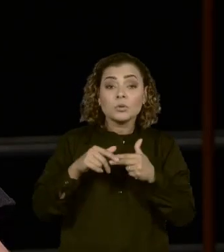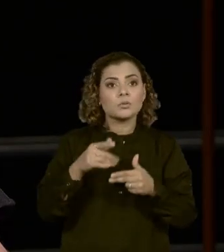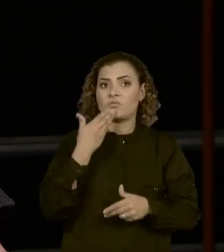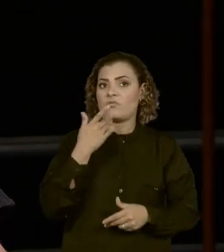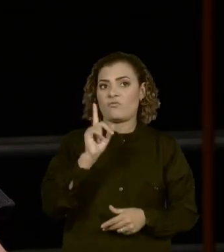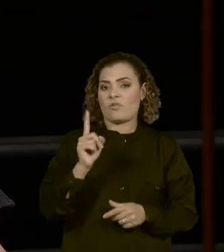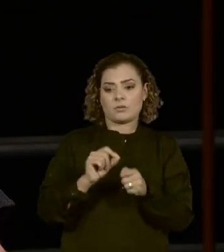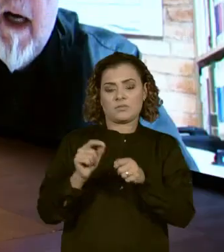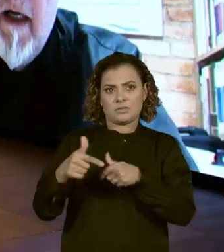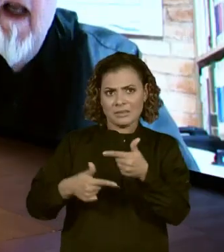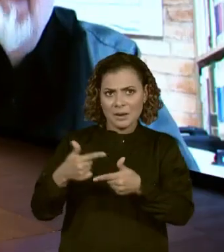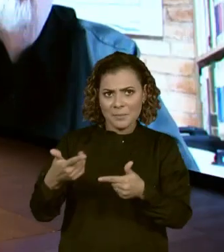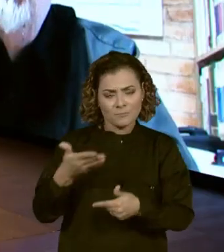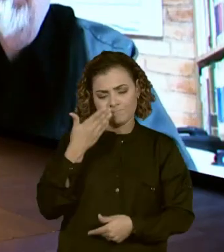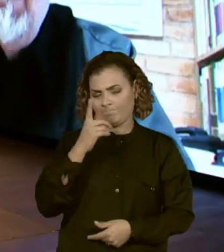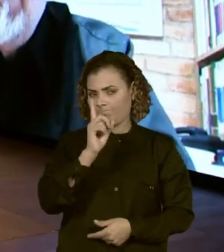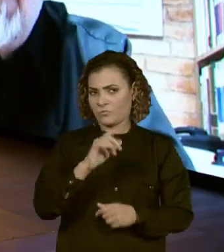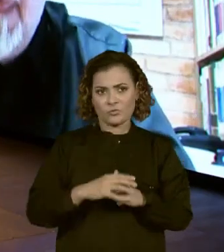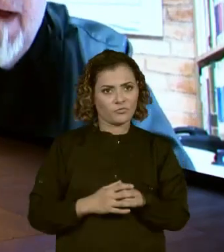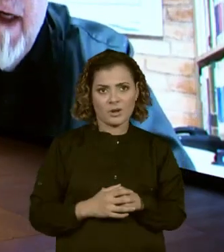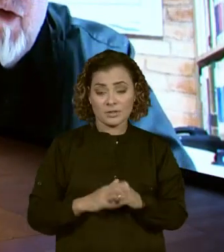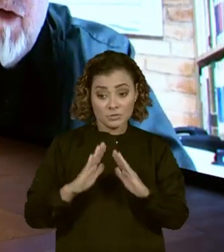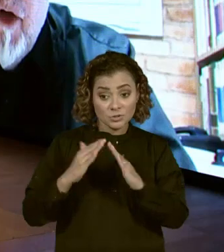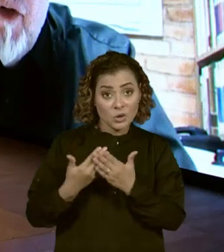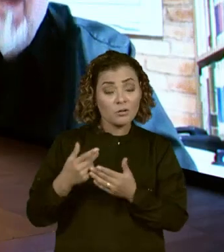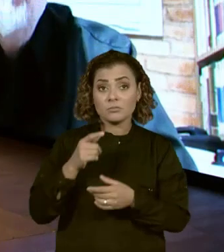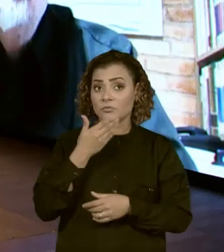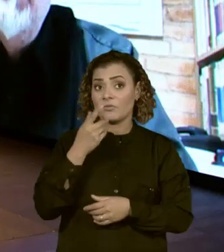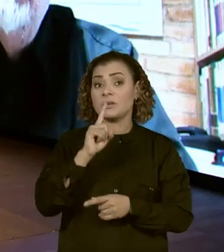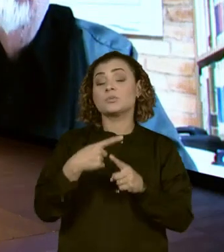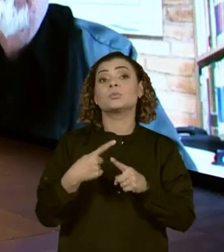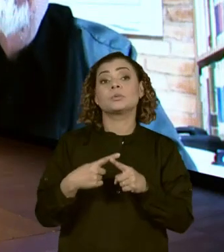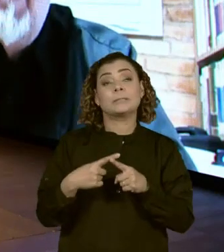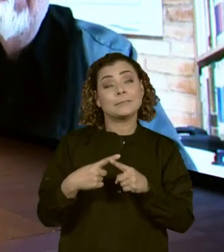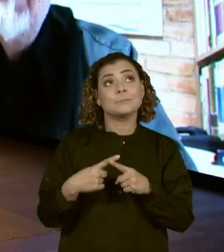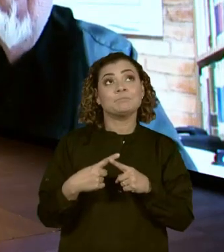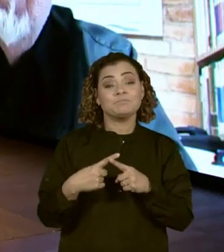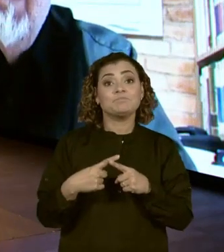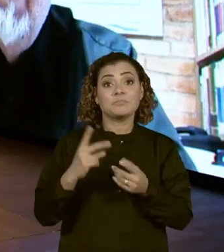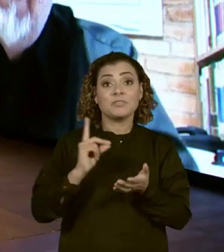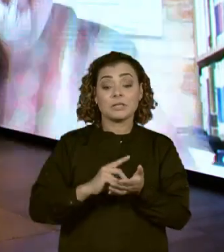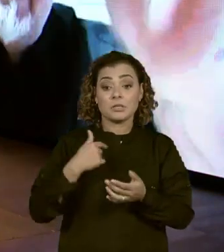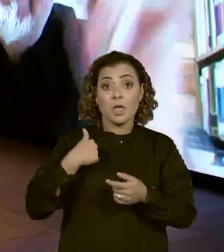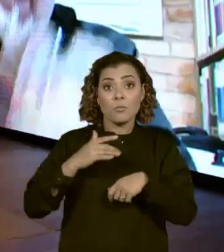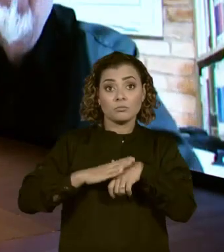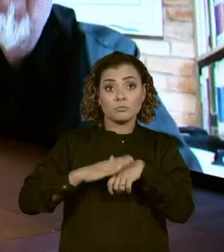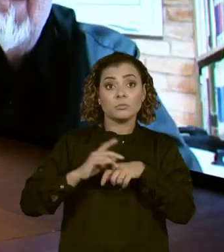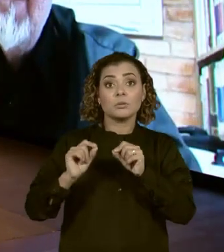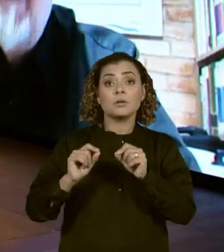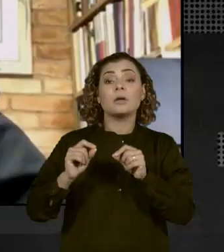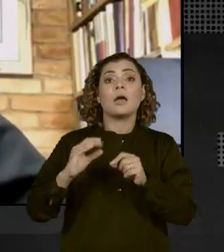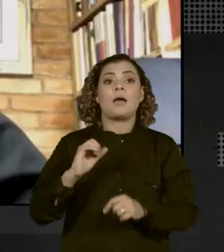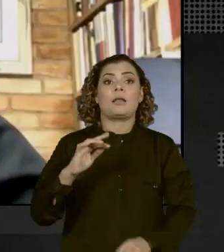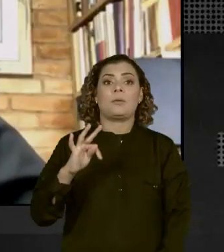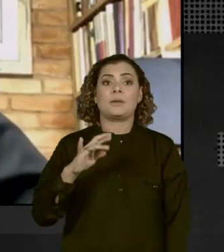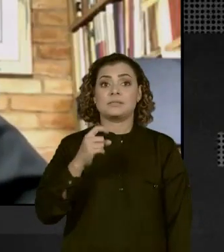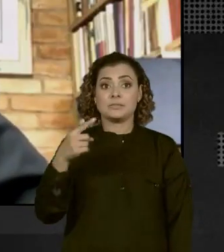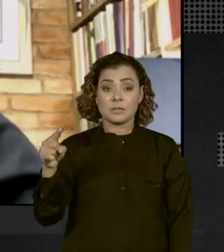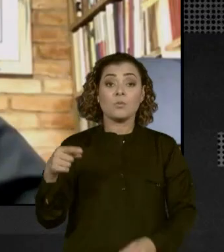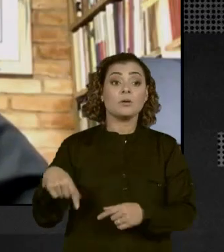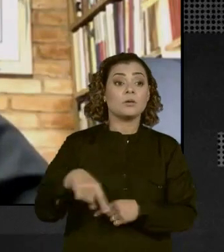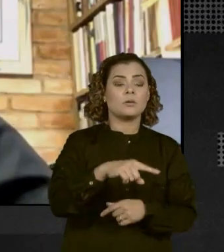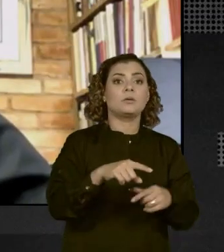que eu quero fazer com o Cássio. Cássio é um imenso ator, maravilhoso ator. E eu adoro. E olha, e